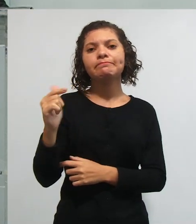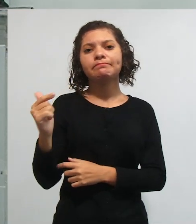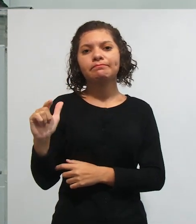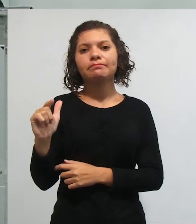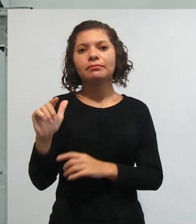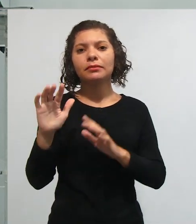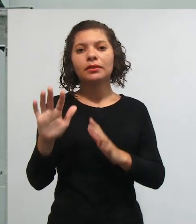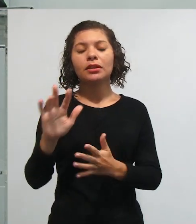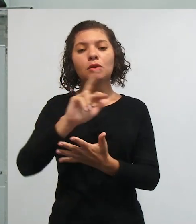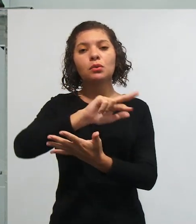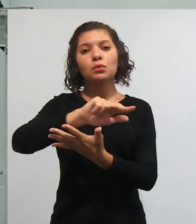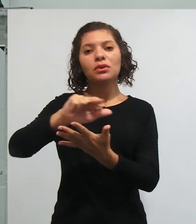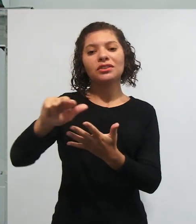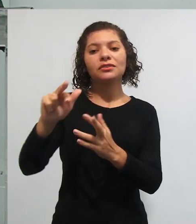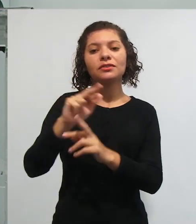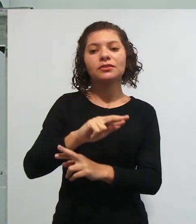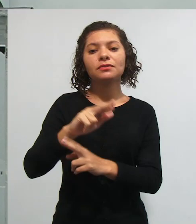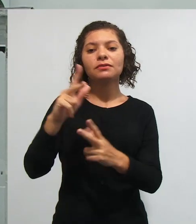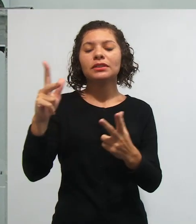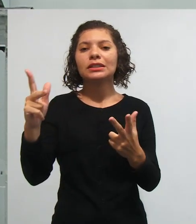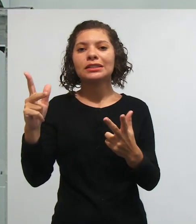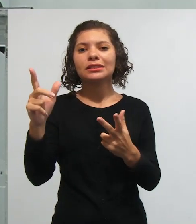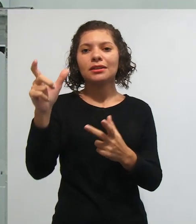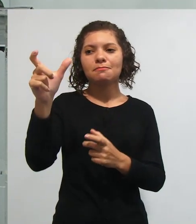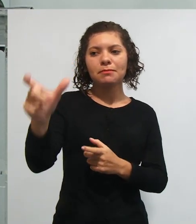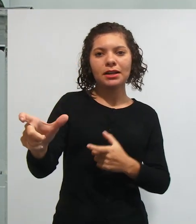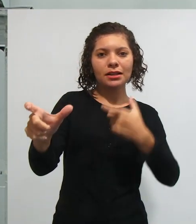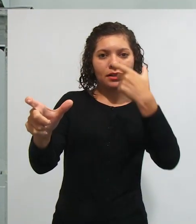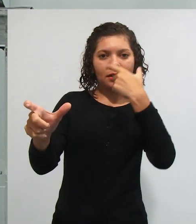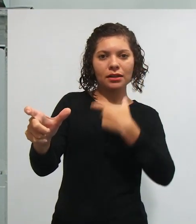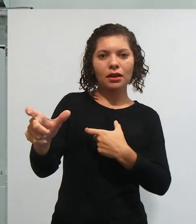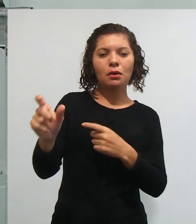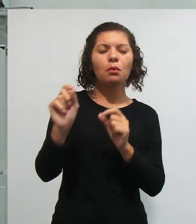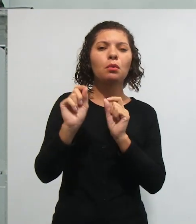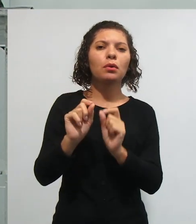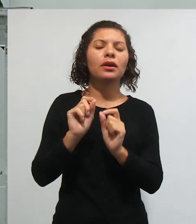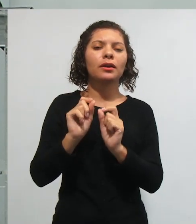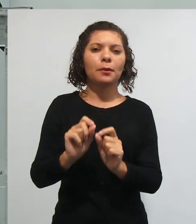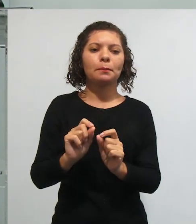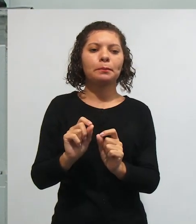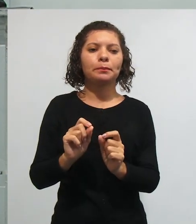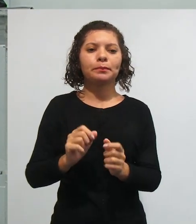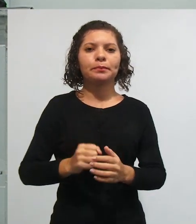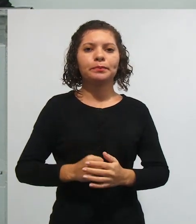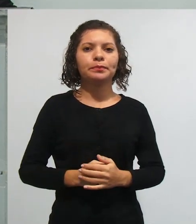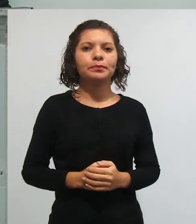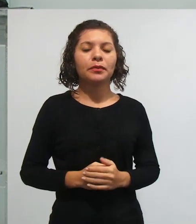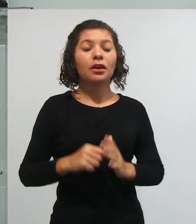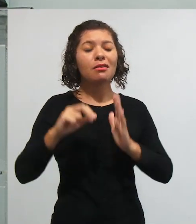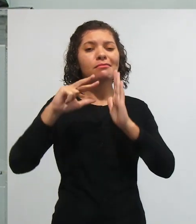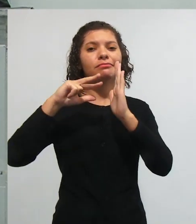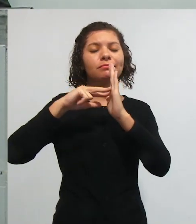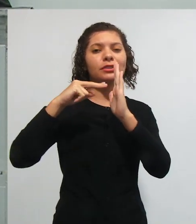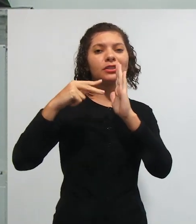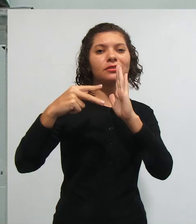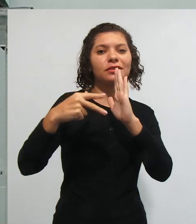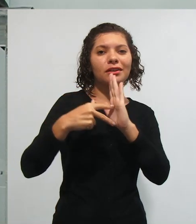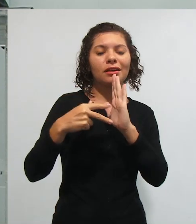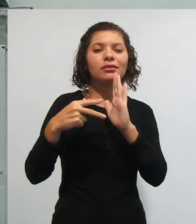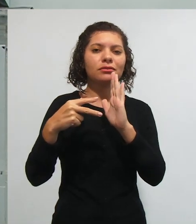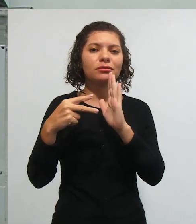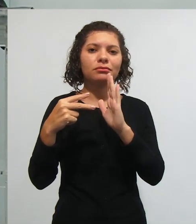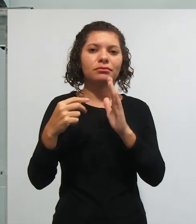diferença entre esses dois a diferenciação entre identidade e diferença ela está no sentido